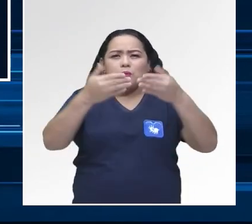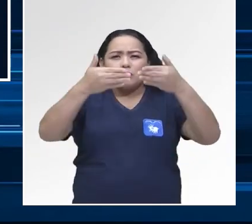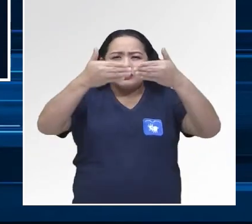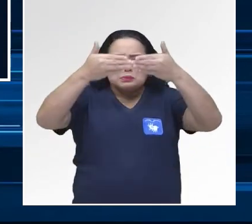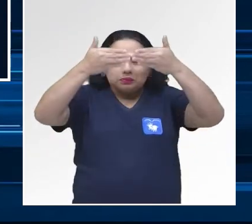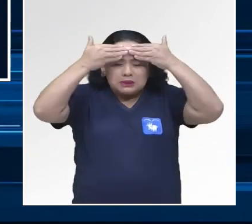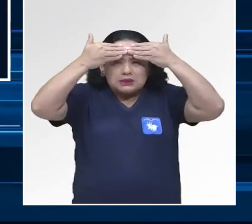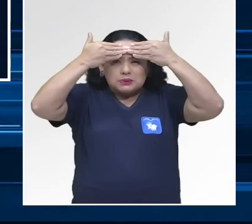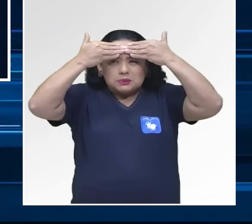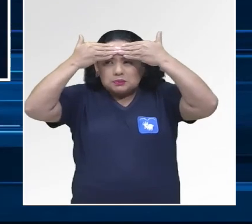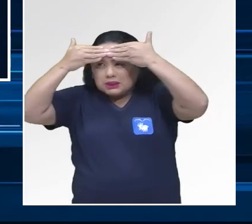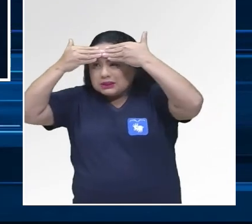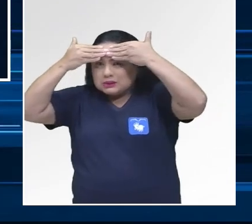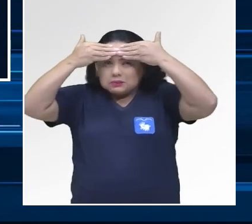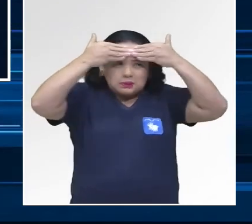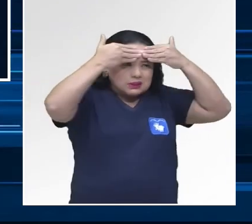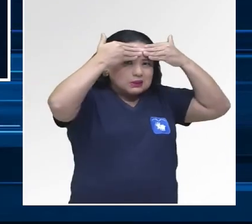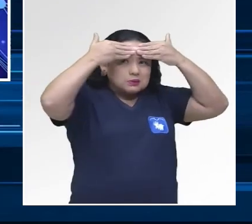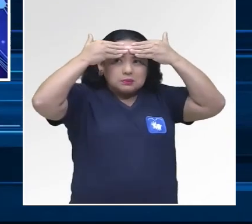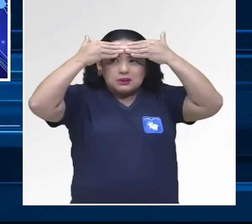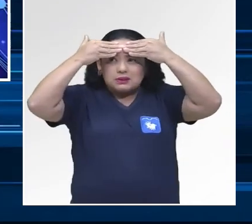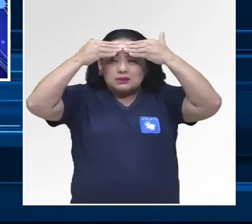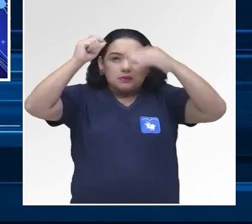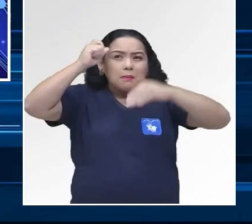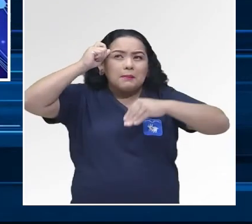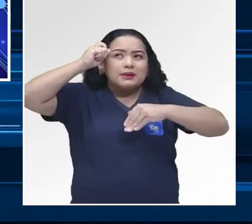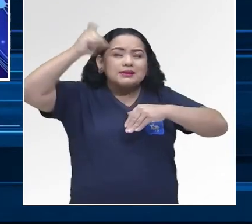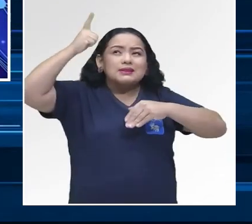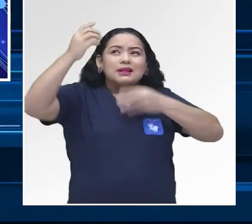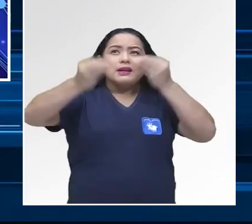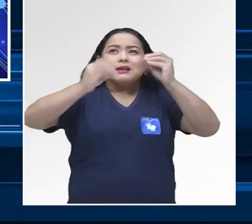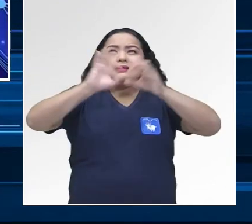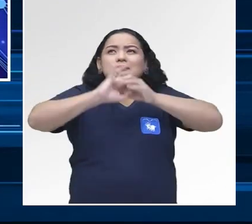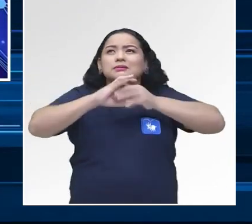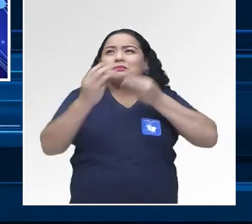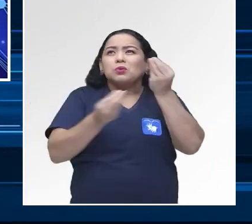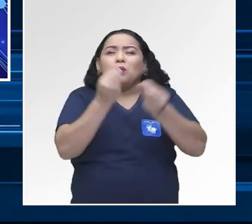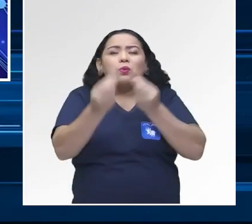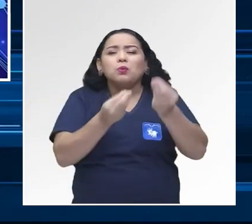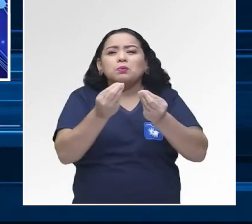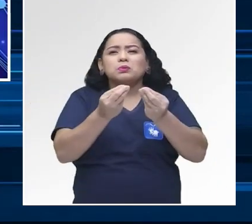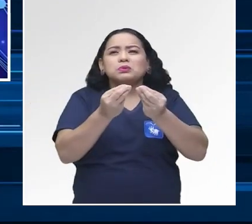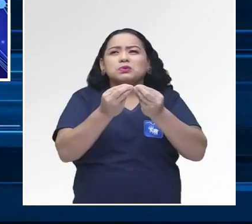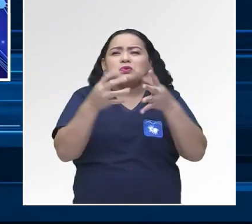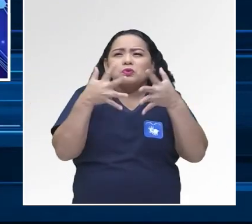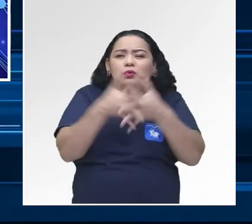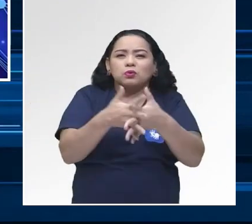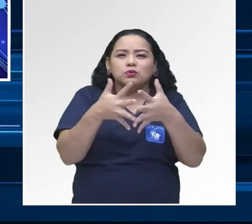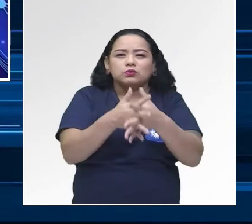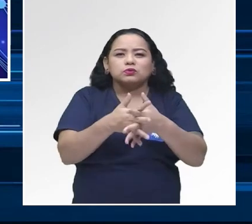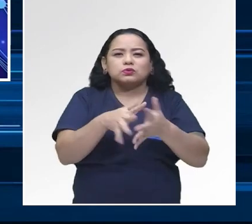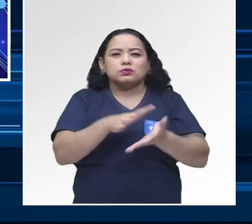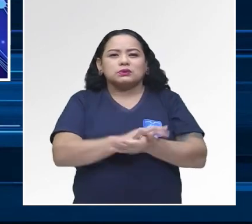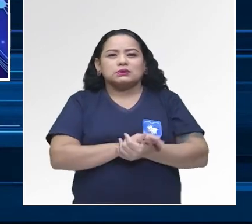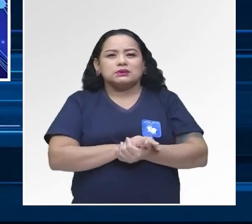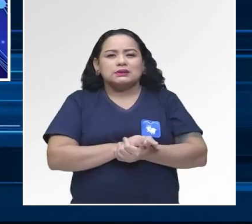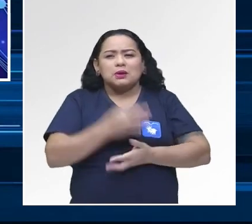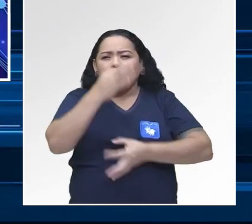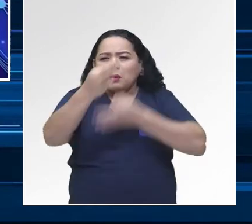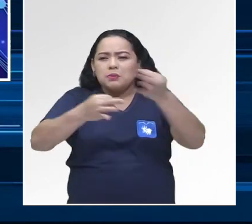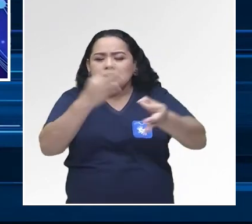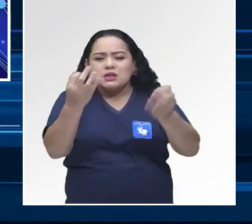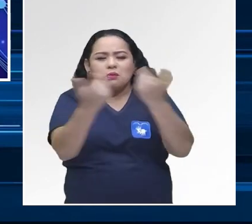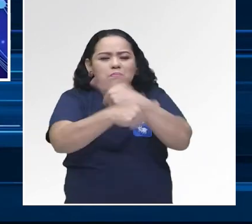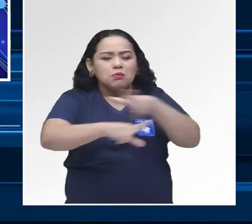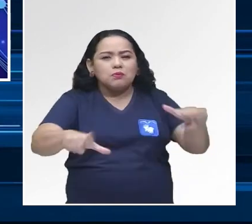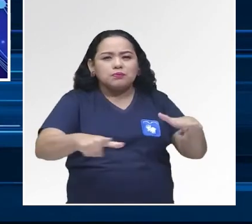reflexos distorcidos, nas nossas ideias soltas, distorcidas, sem senso crítico, sem